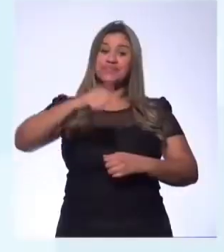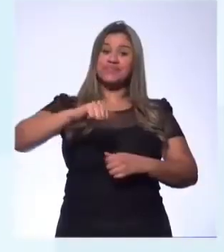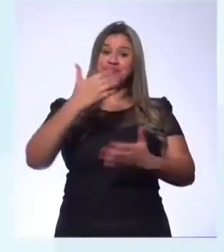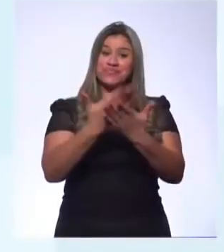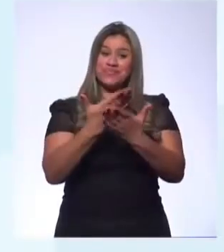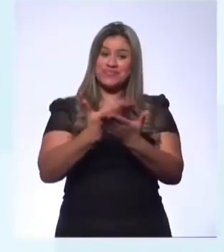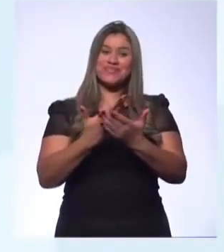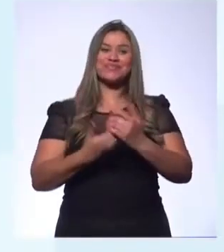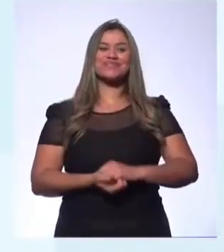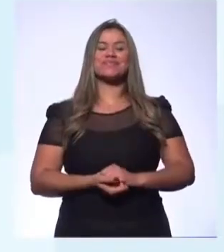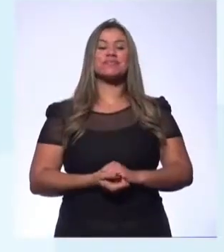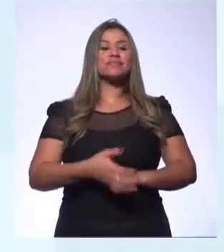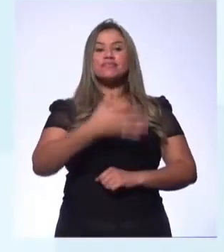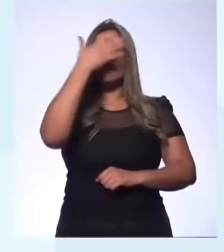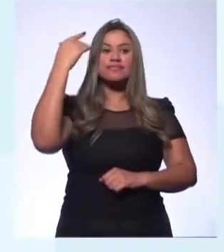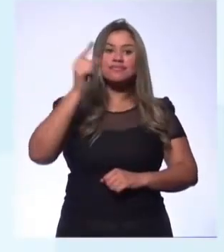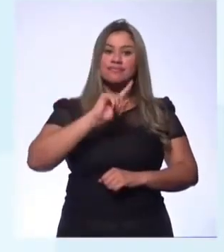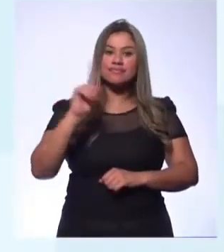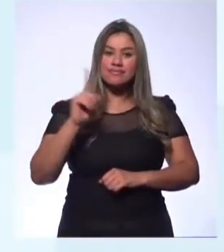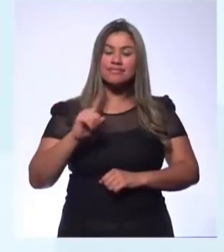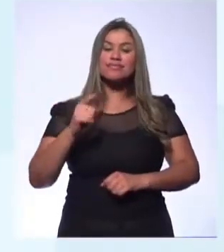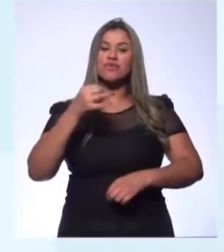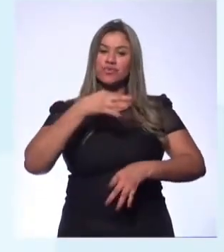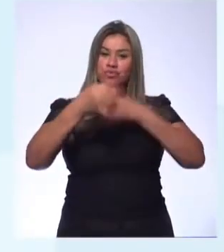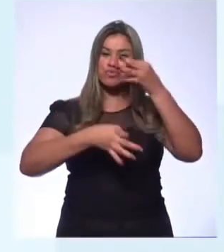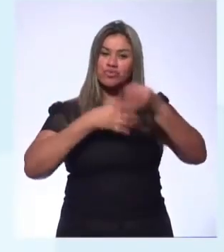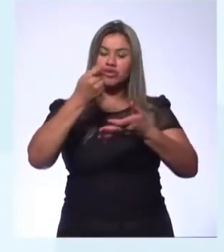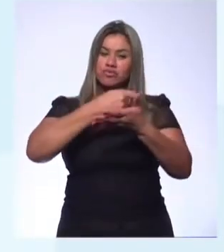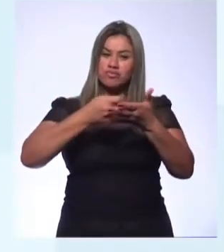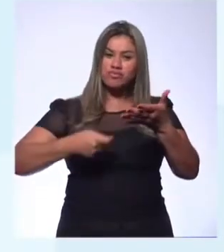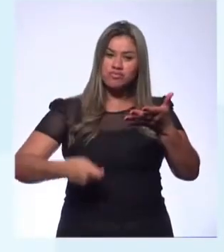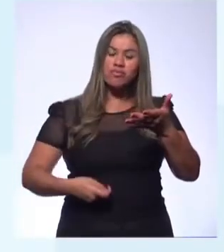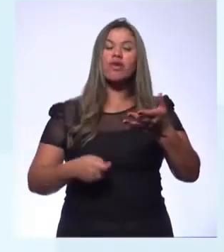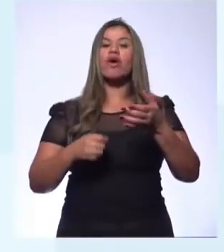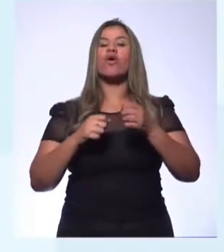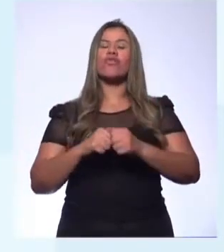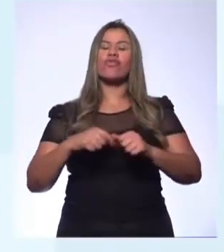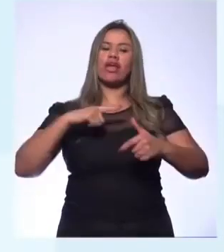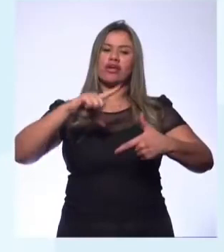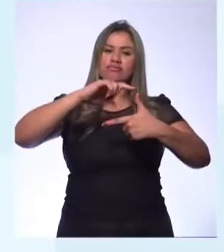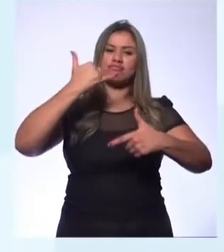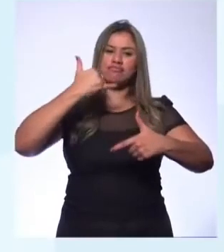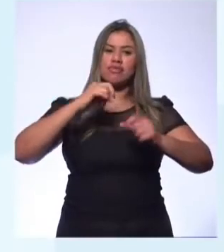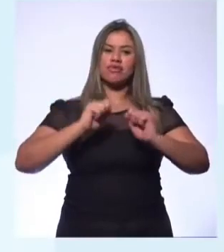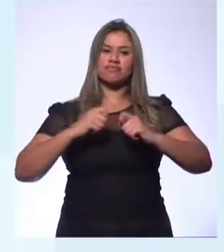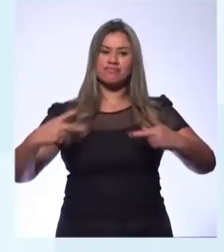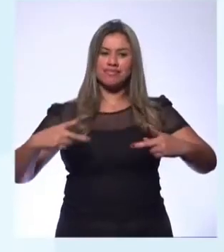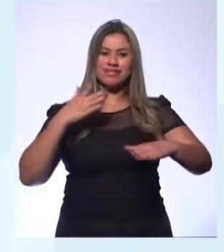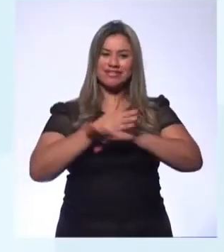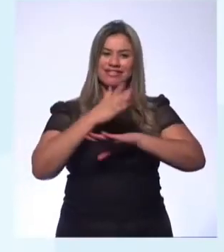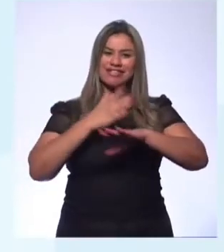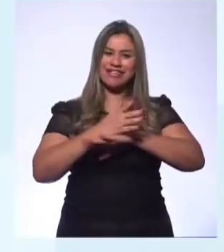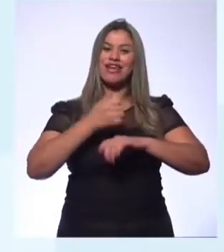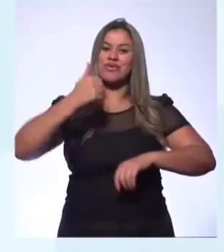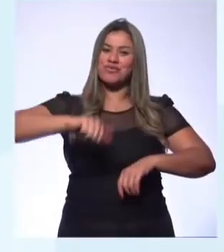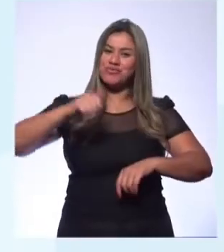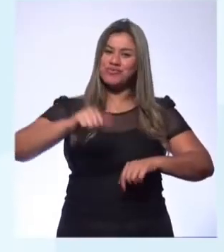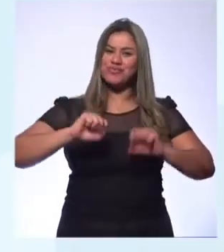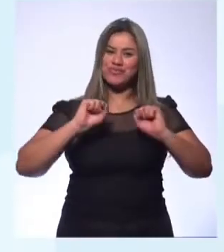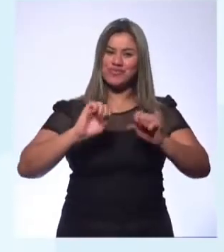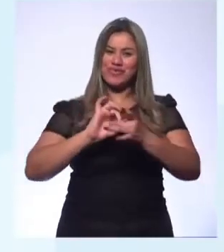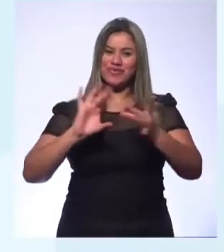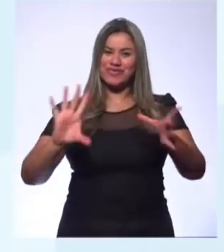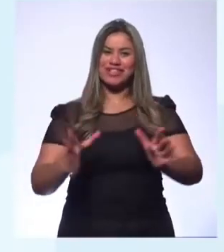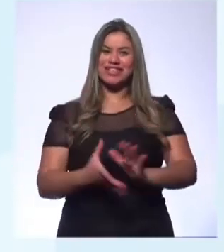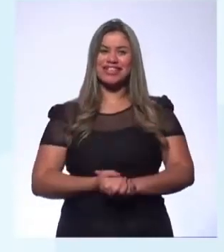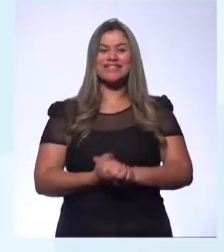nossa aula. Não esquece de deixar o seu comentário, o que você achou. Tem o QR Code, o link. Entra lá e fale a sua opinião sobre a nossa aula